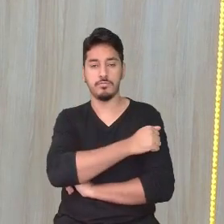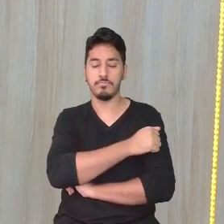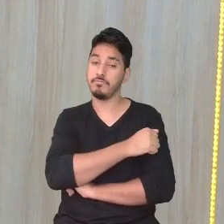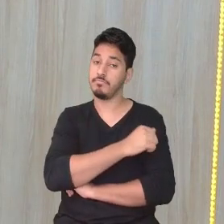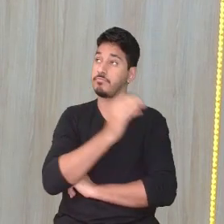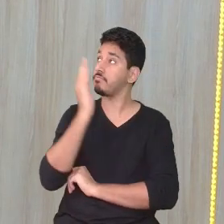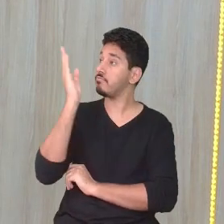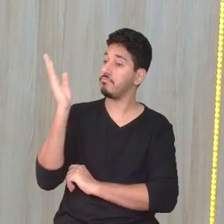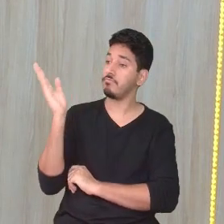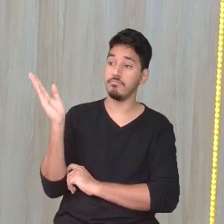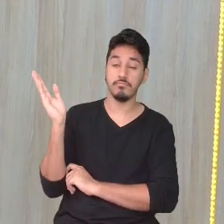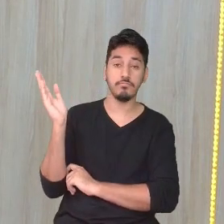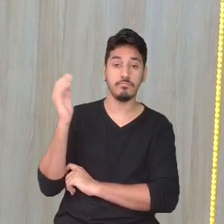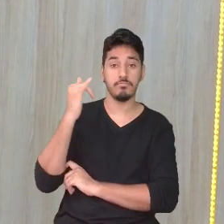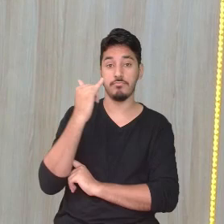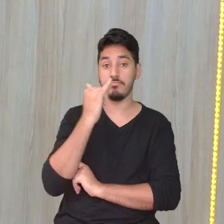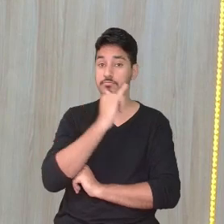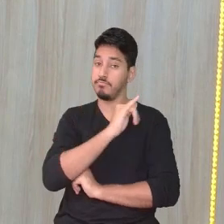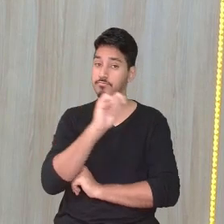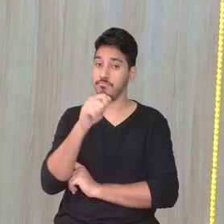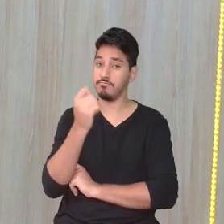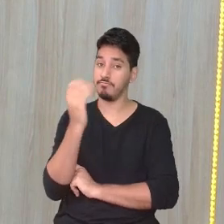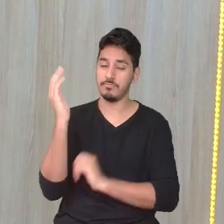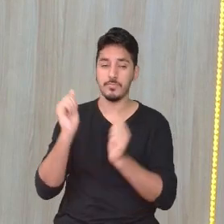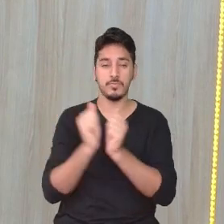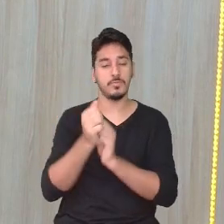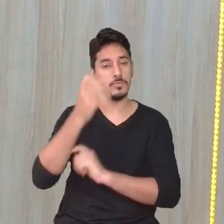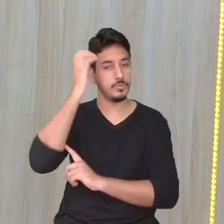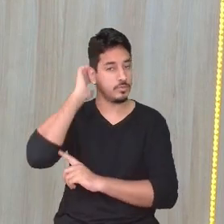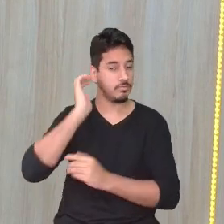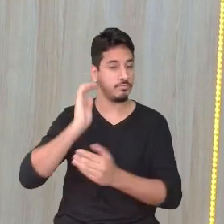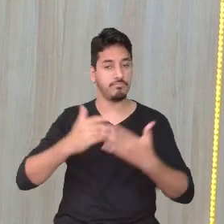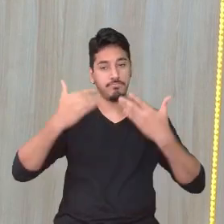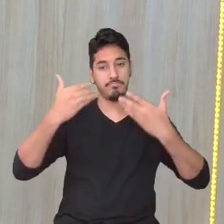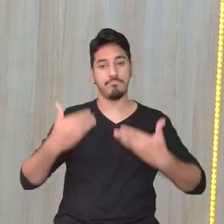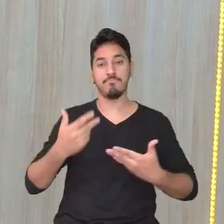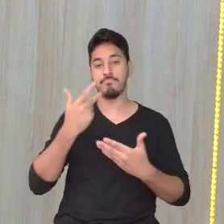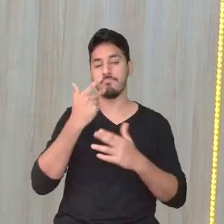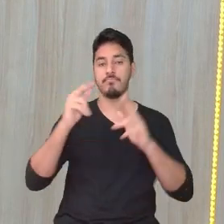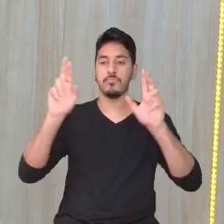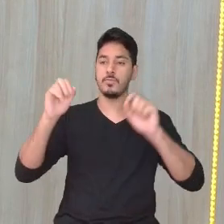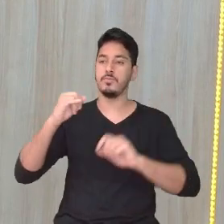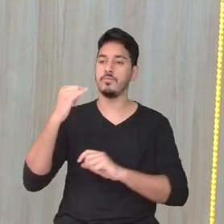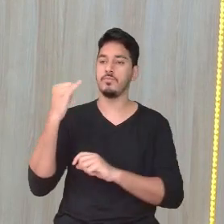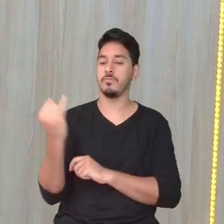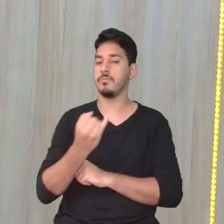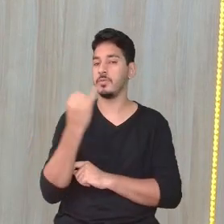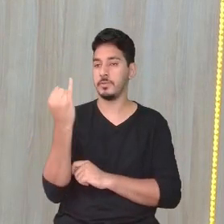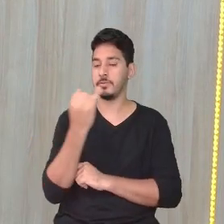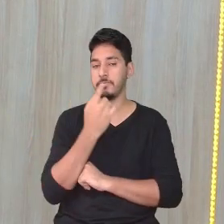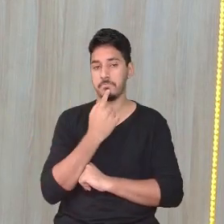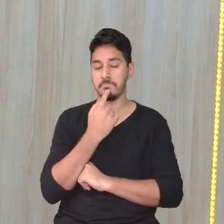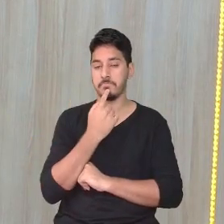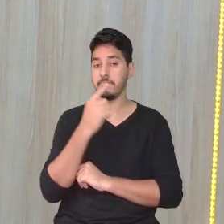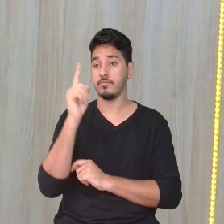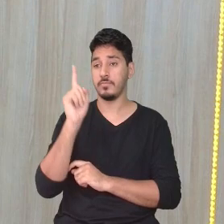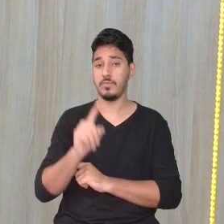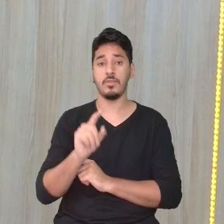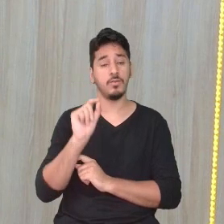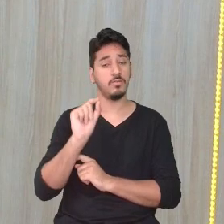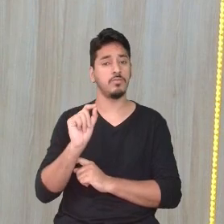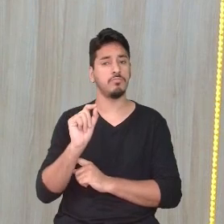nome é Yolanda, esse é o meu sinal. Junto aqui com o Everton, vamos falar de um tema muito importante, que é